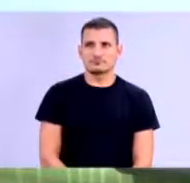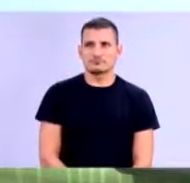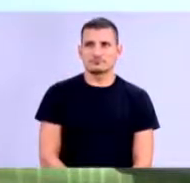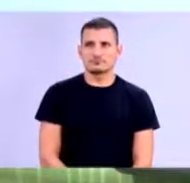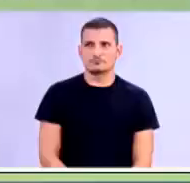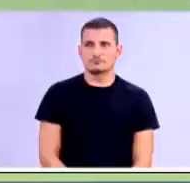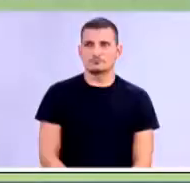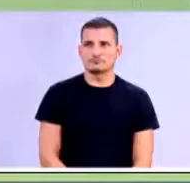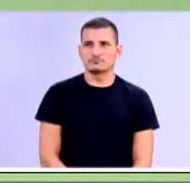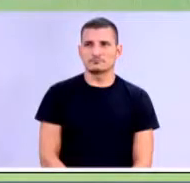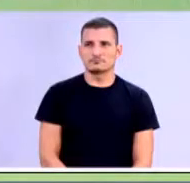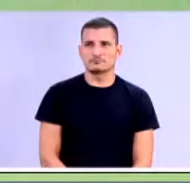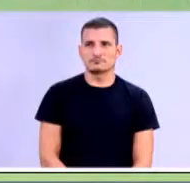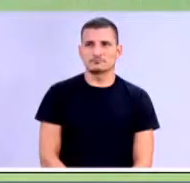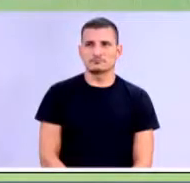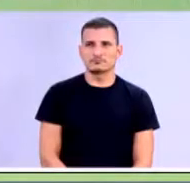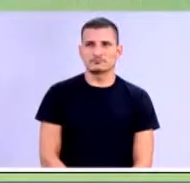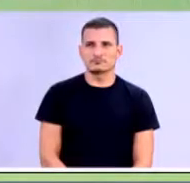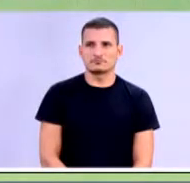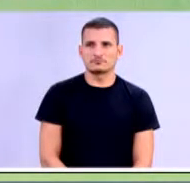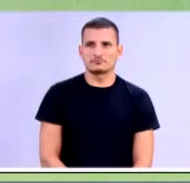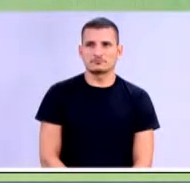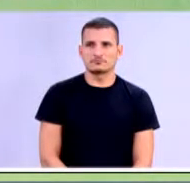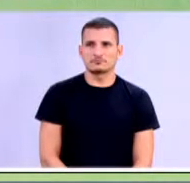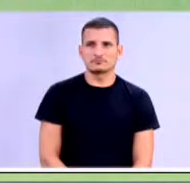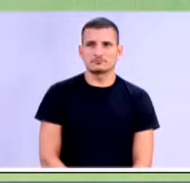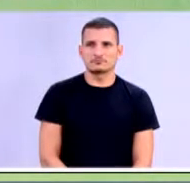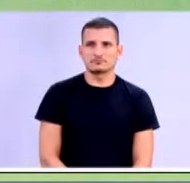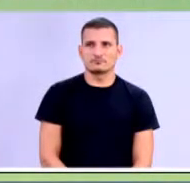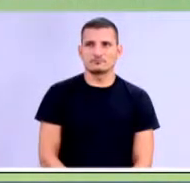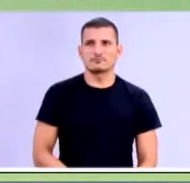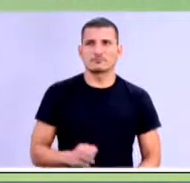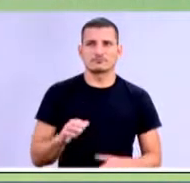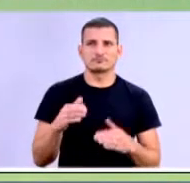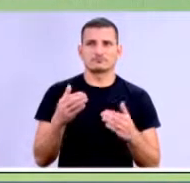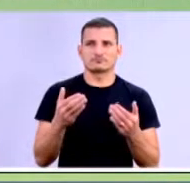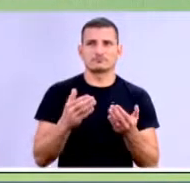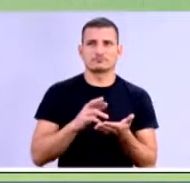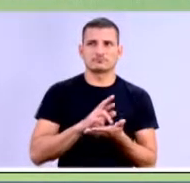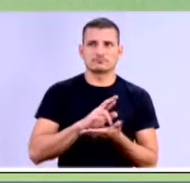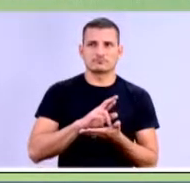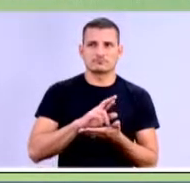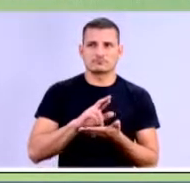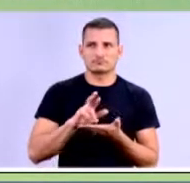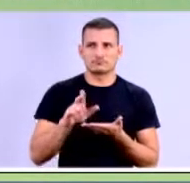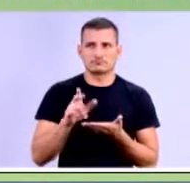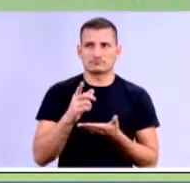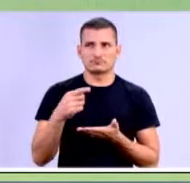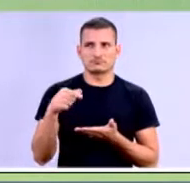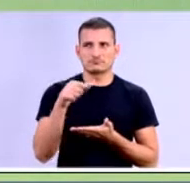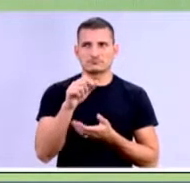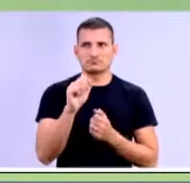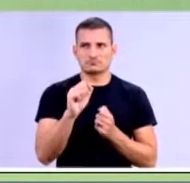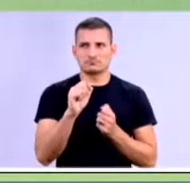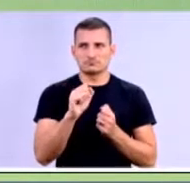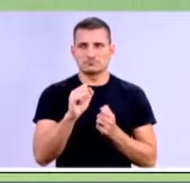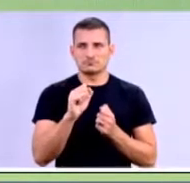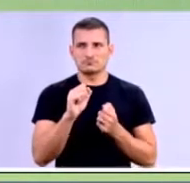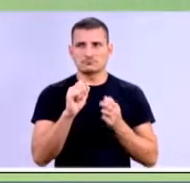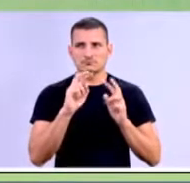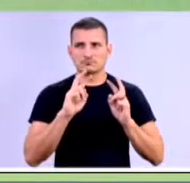a seguinte questão. Quais são as diferenças que você pode